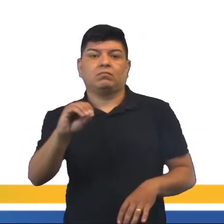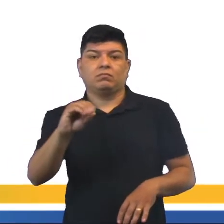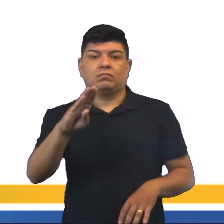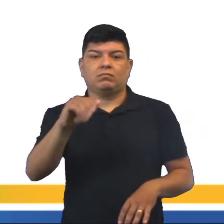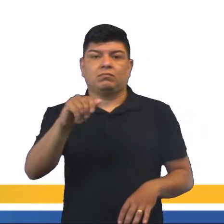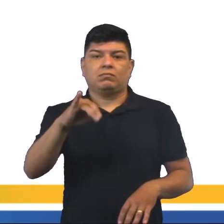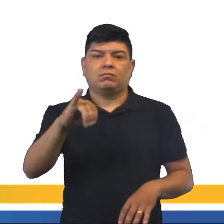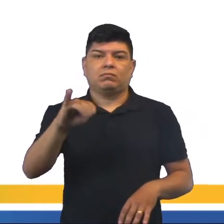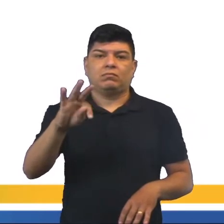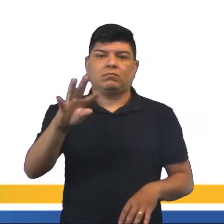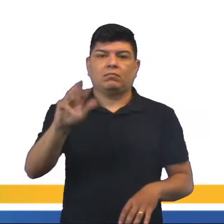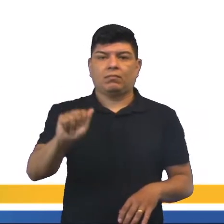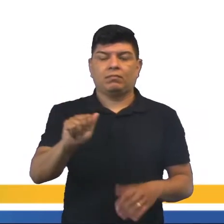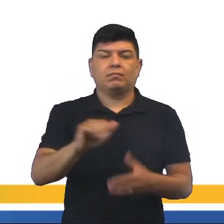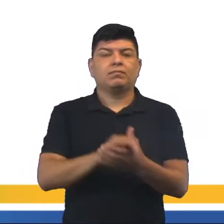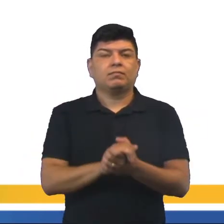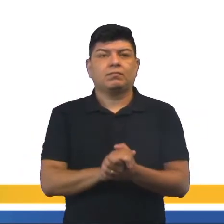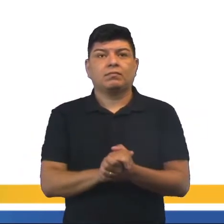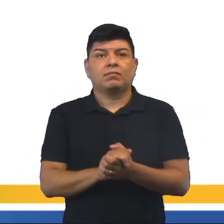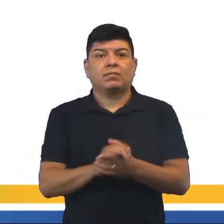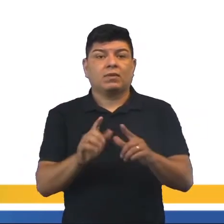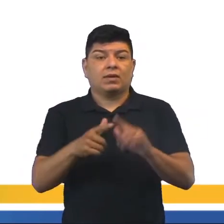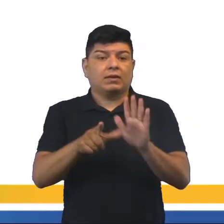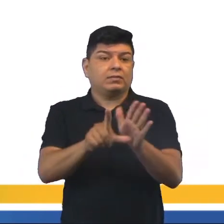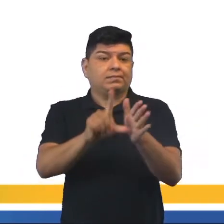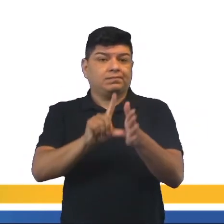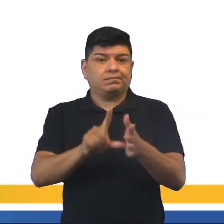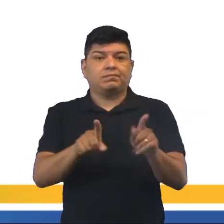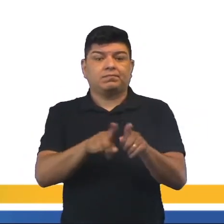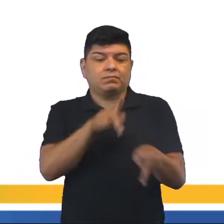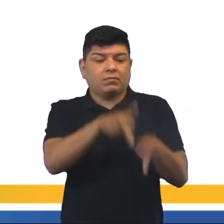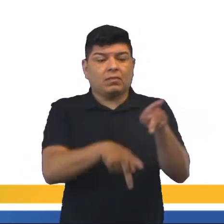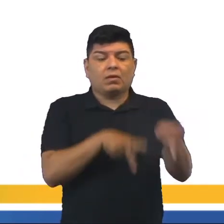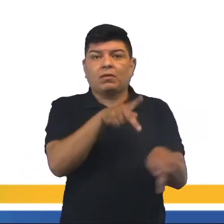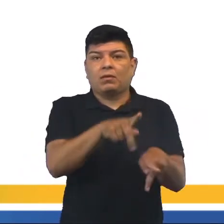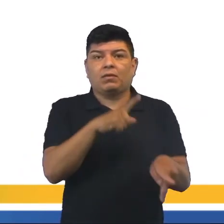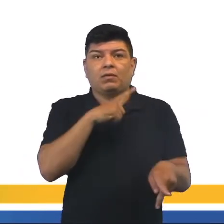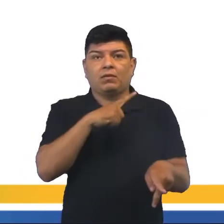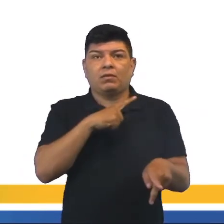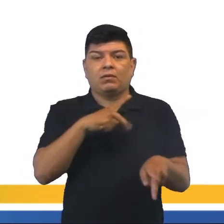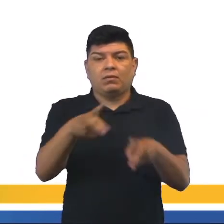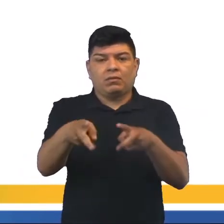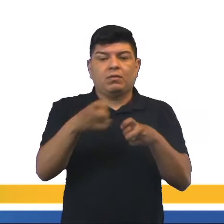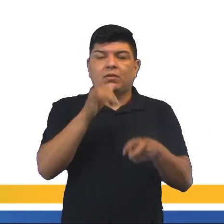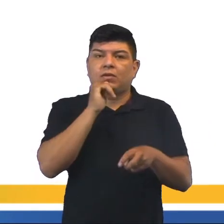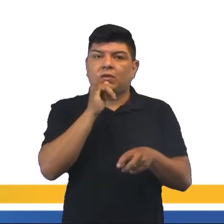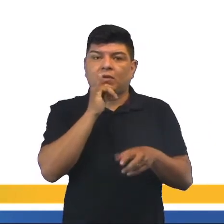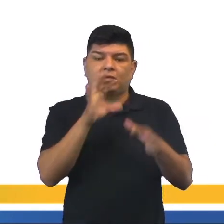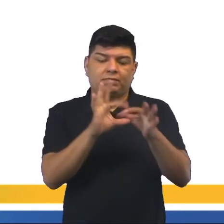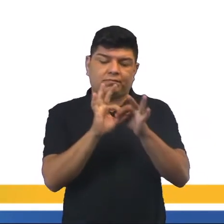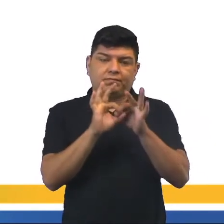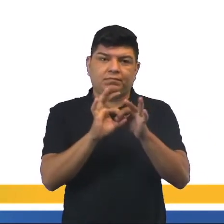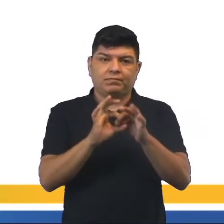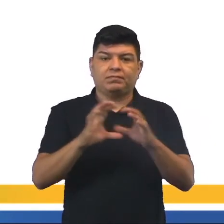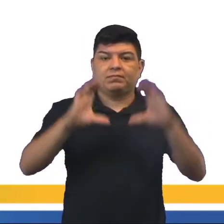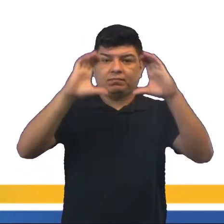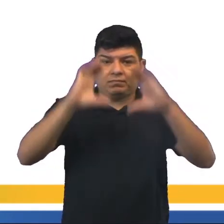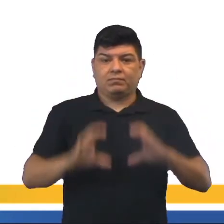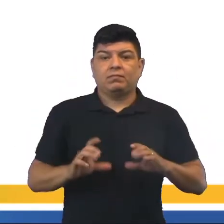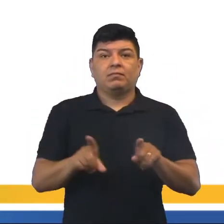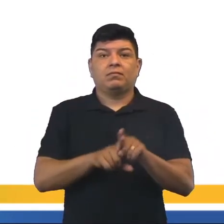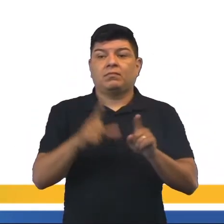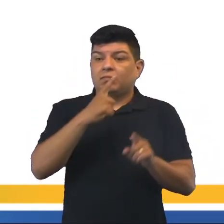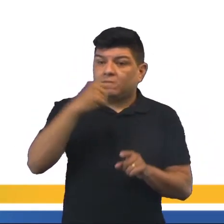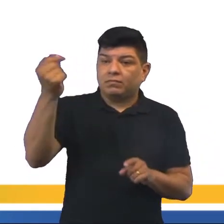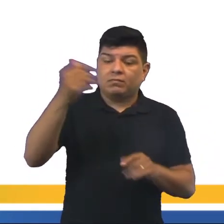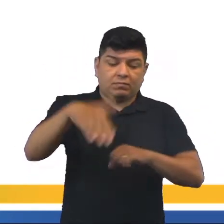Figueiredo. Mas mesmo antes disso, o povo havia dado um notável exemplo de união e de cidadania, ao